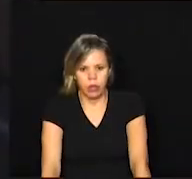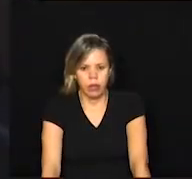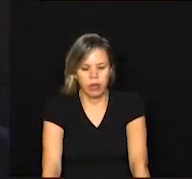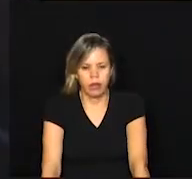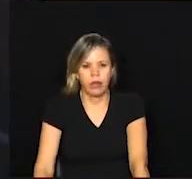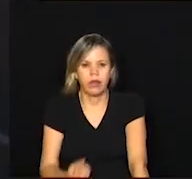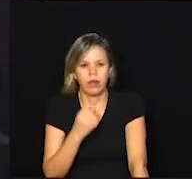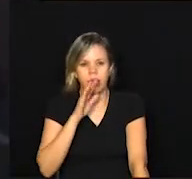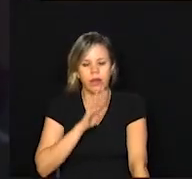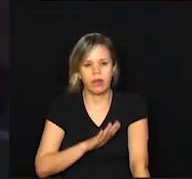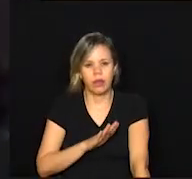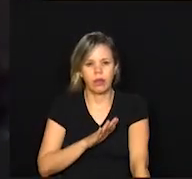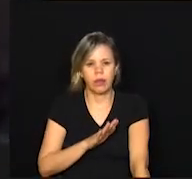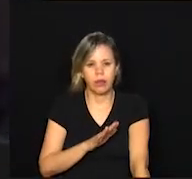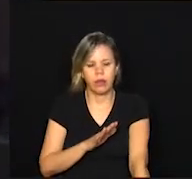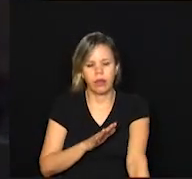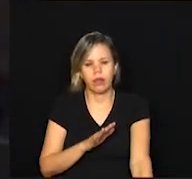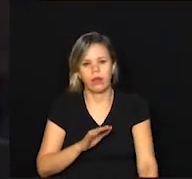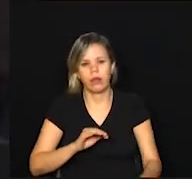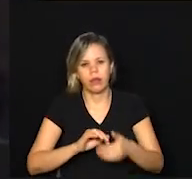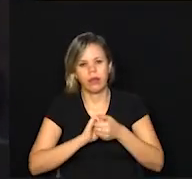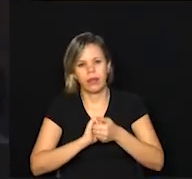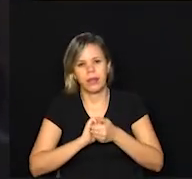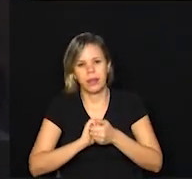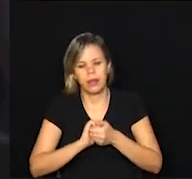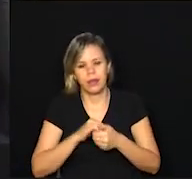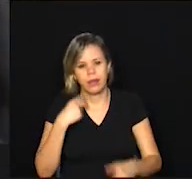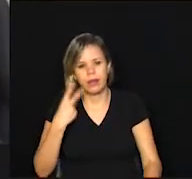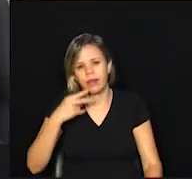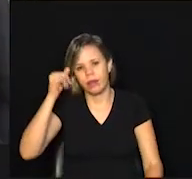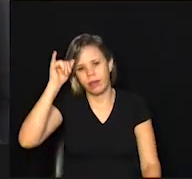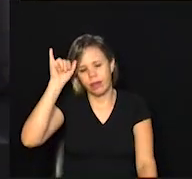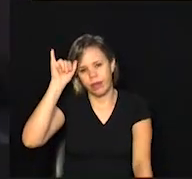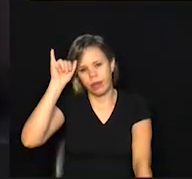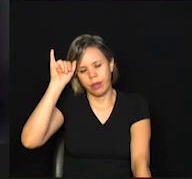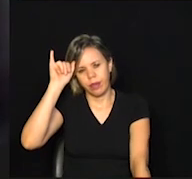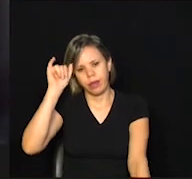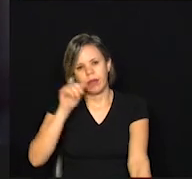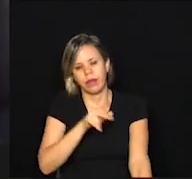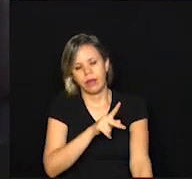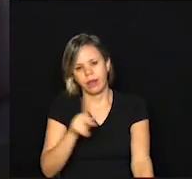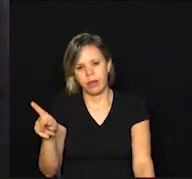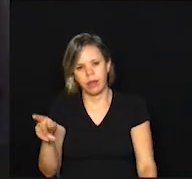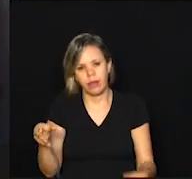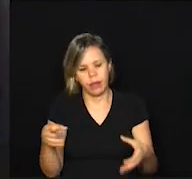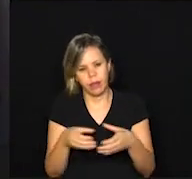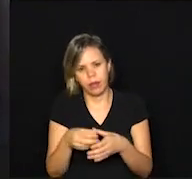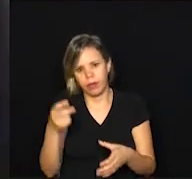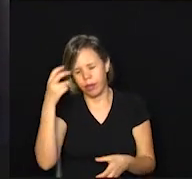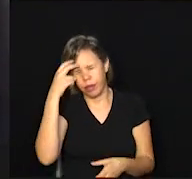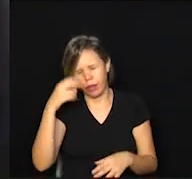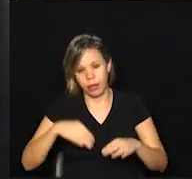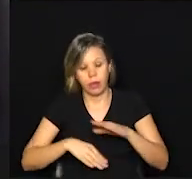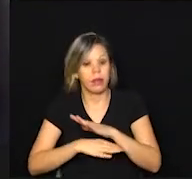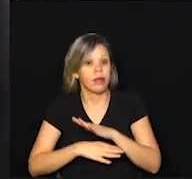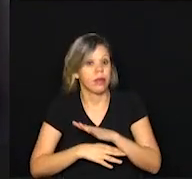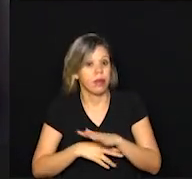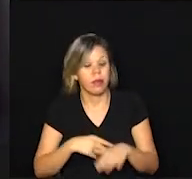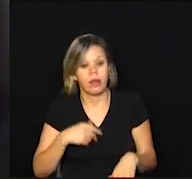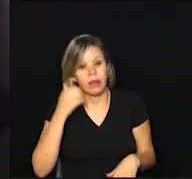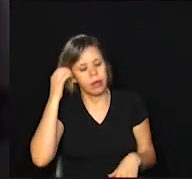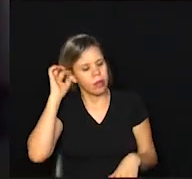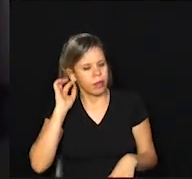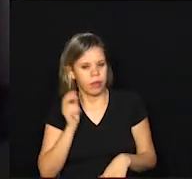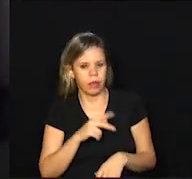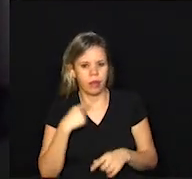Oi boa tarde eu quero cumprimentar o vereador Paulo Búfalo que Preside a comissão de cultura da câmara presidir